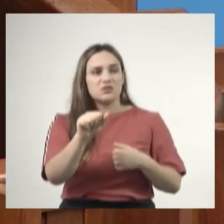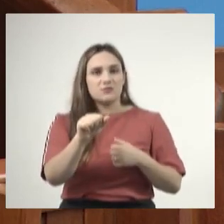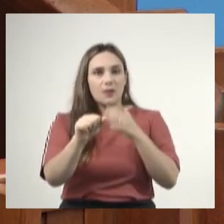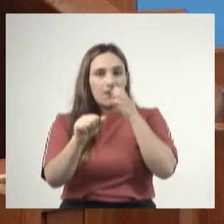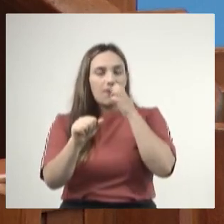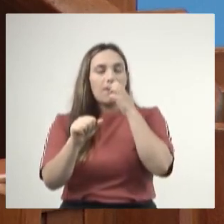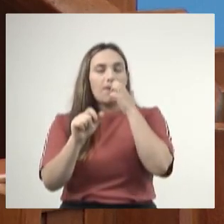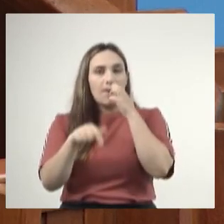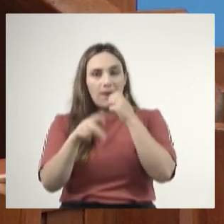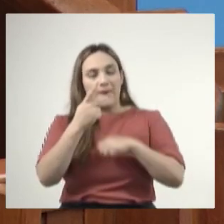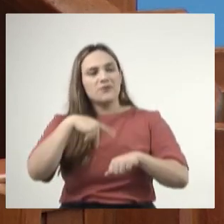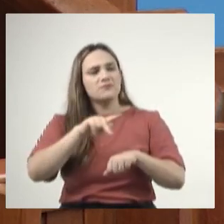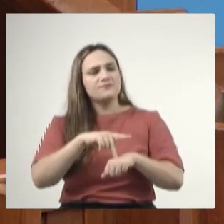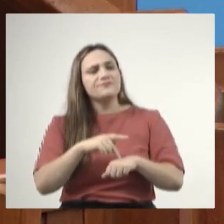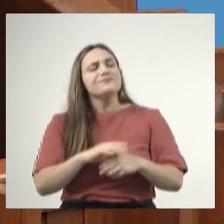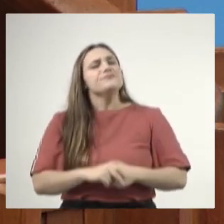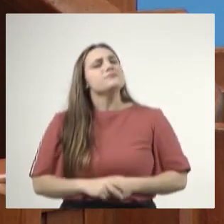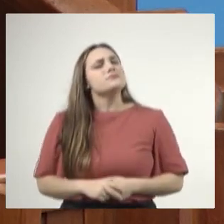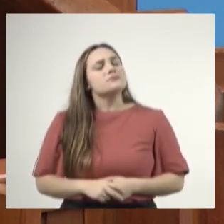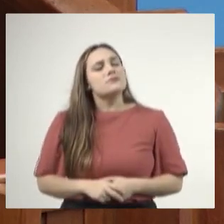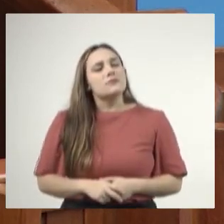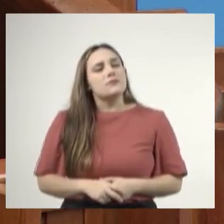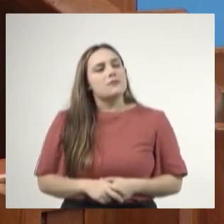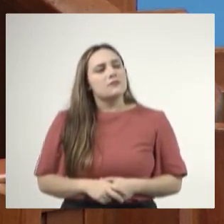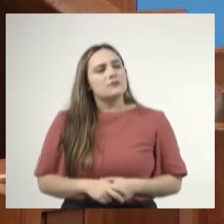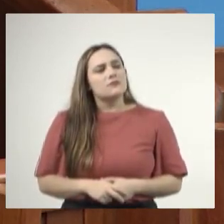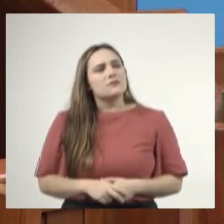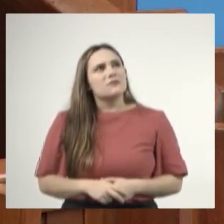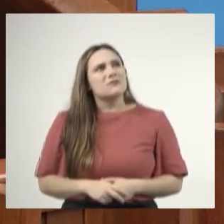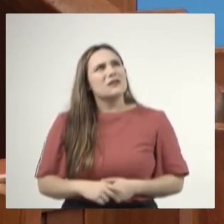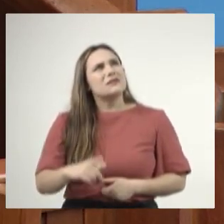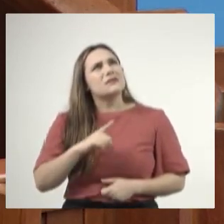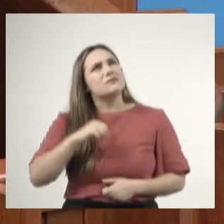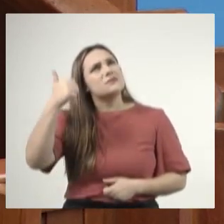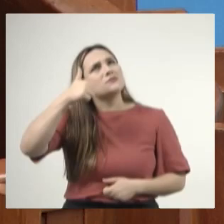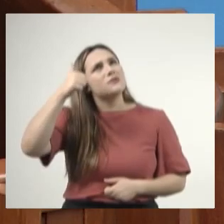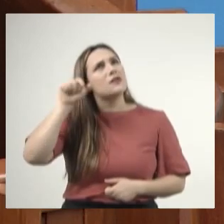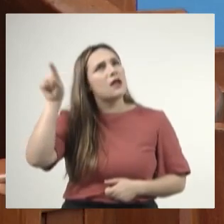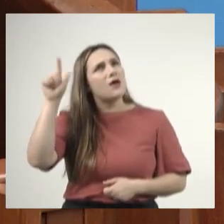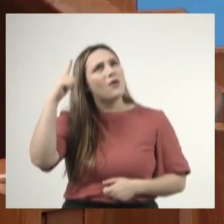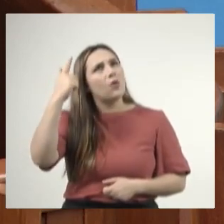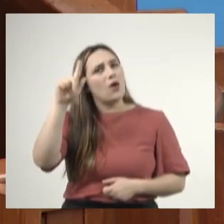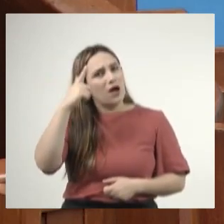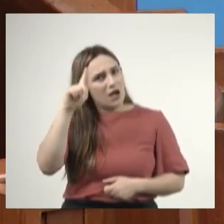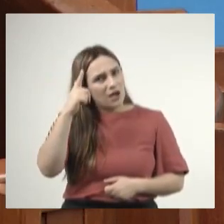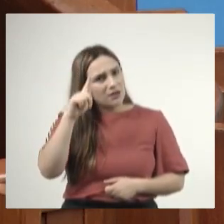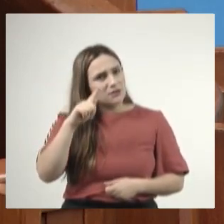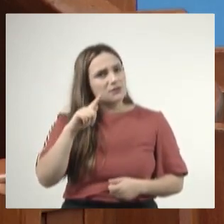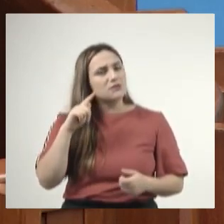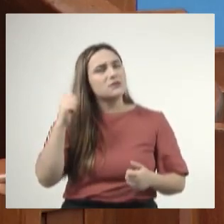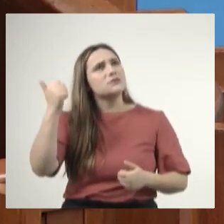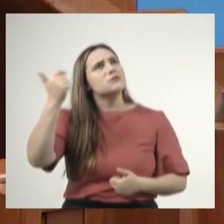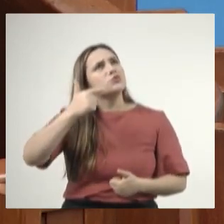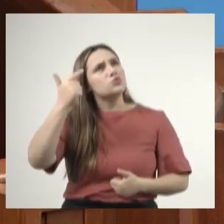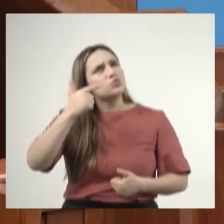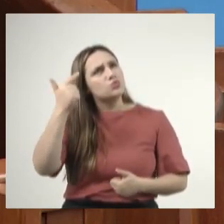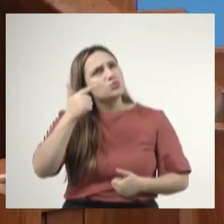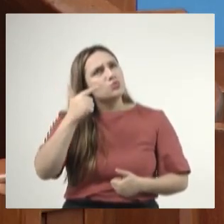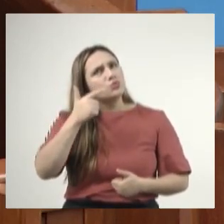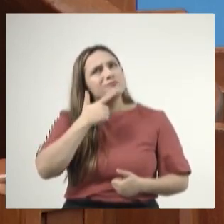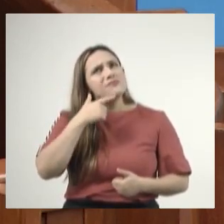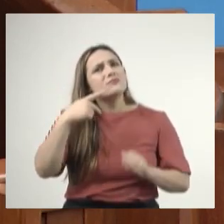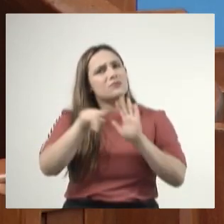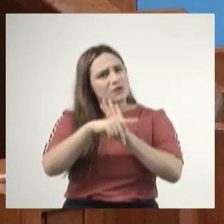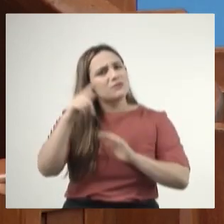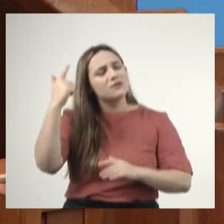tem 30 e tantas cidades, certo? Acho que em primeiro lugar é uma cidade em Goiás, em segundo lugar, acho que é outra